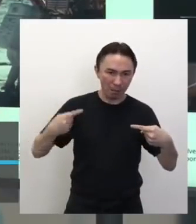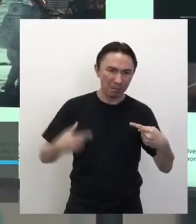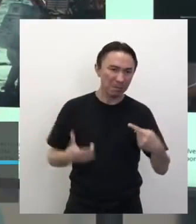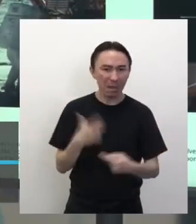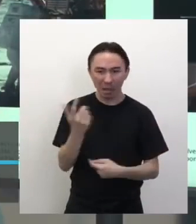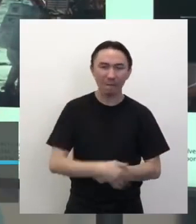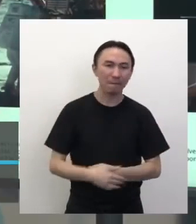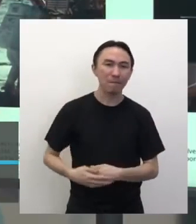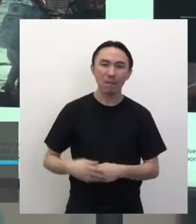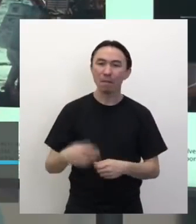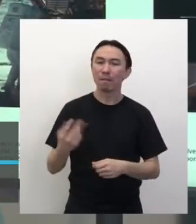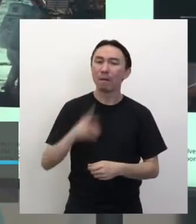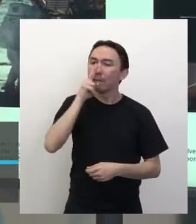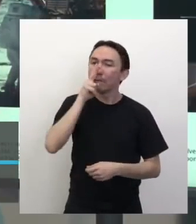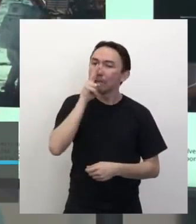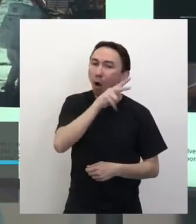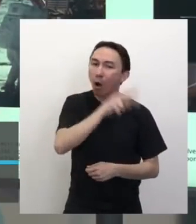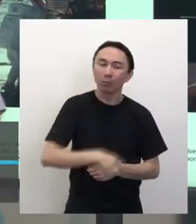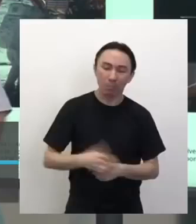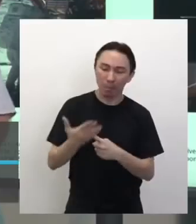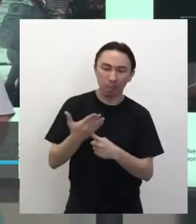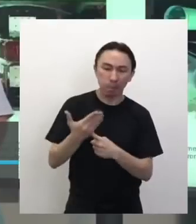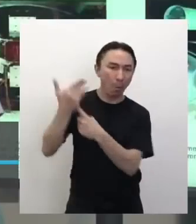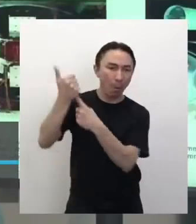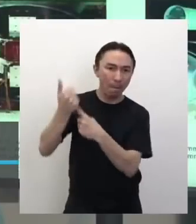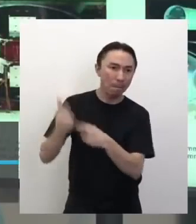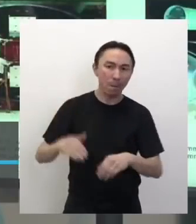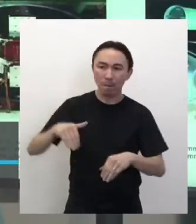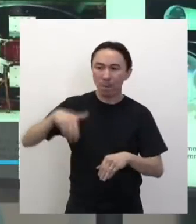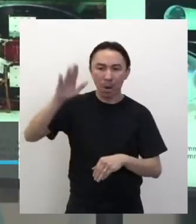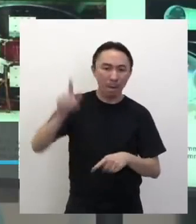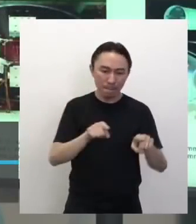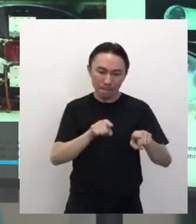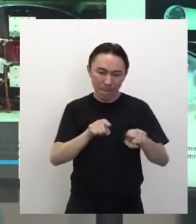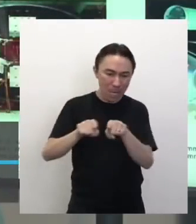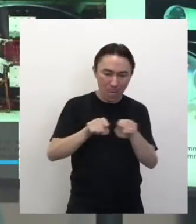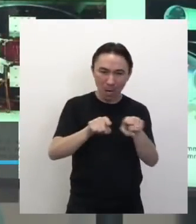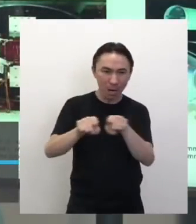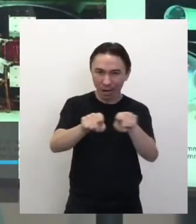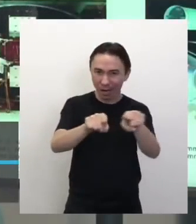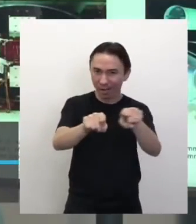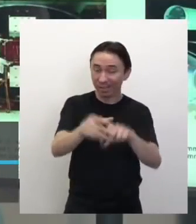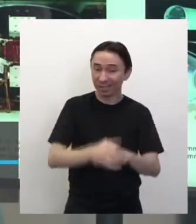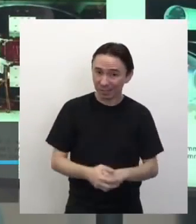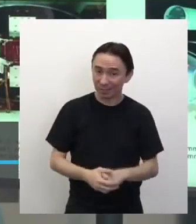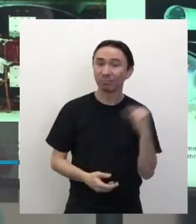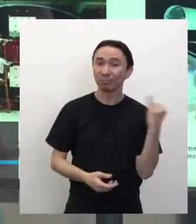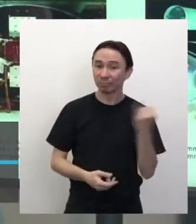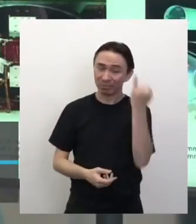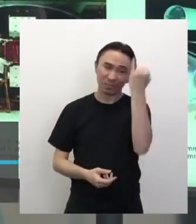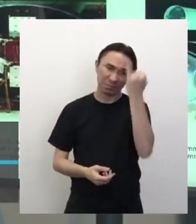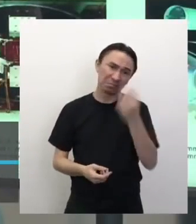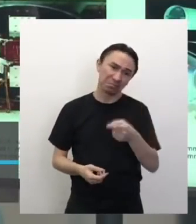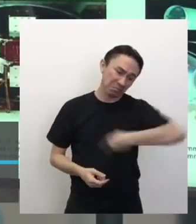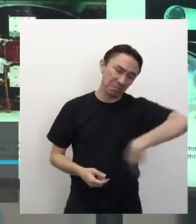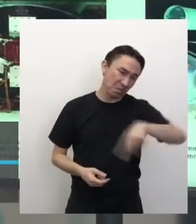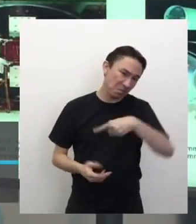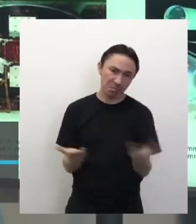mais o poder da questão tecnológica, que é importante retratar isso, que faz parte hoje do nosso cotidiano, porque, né,